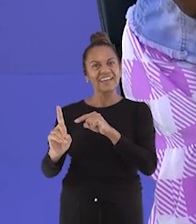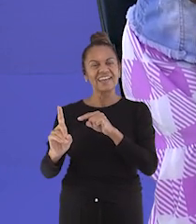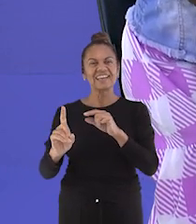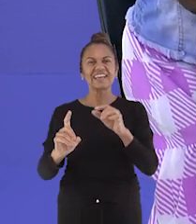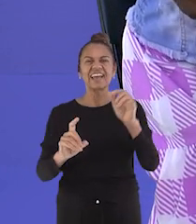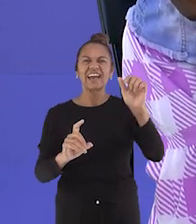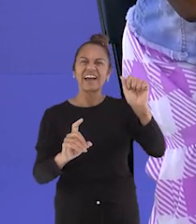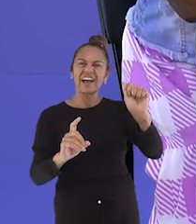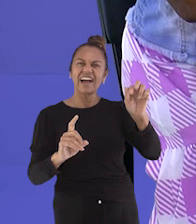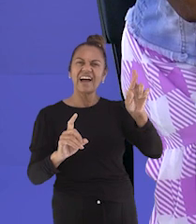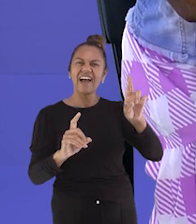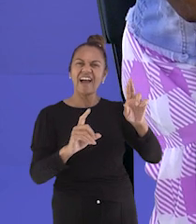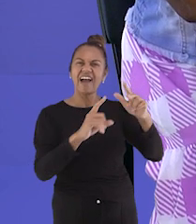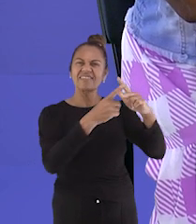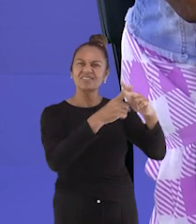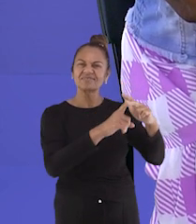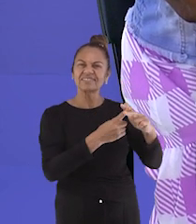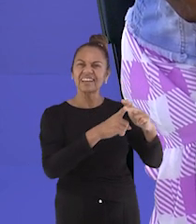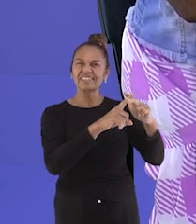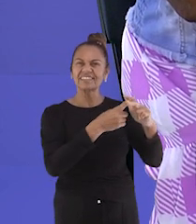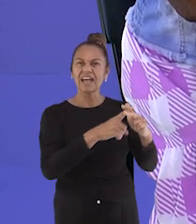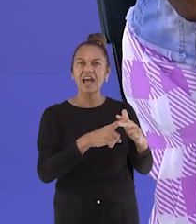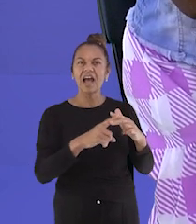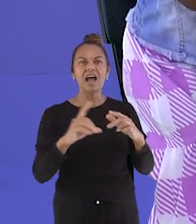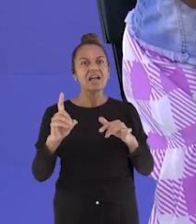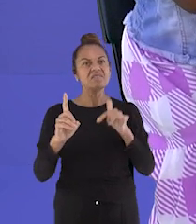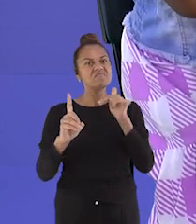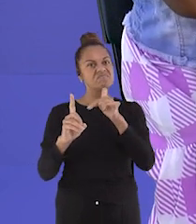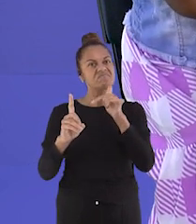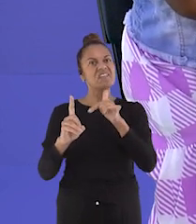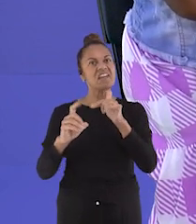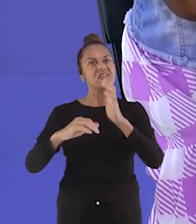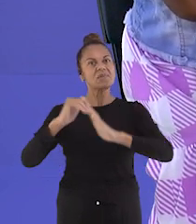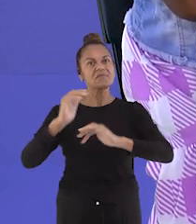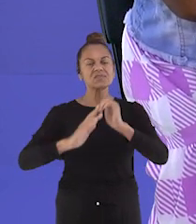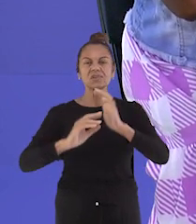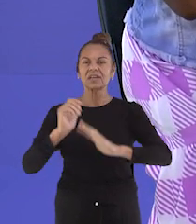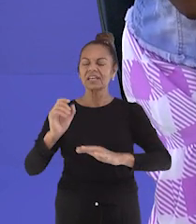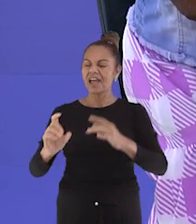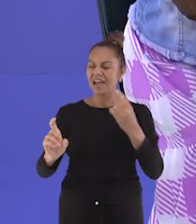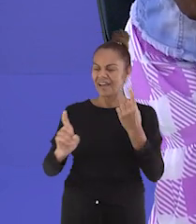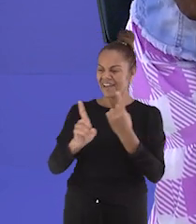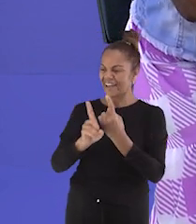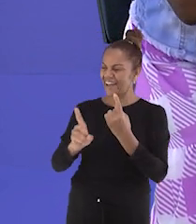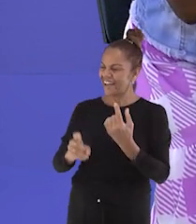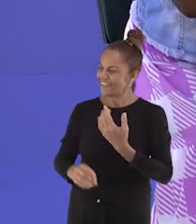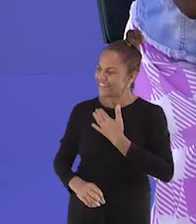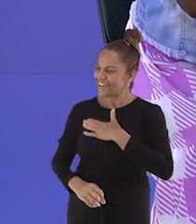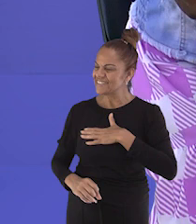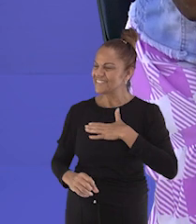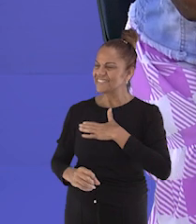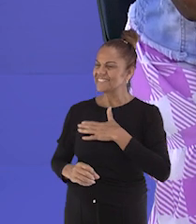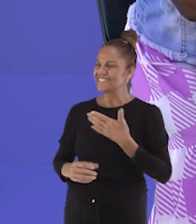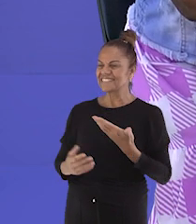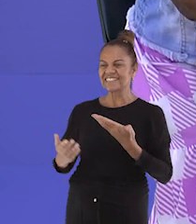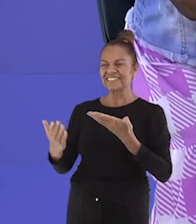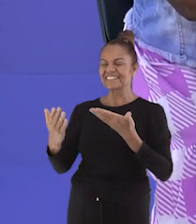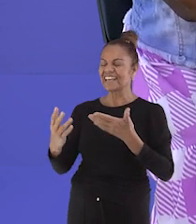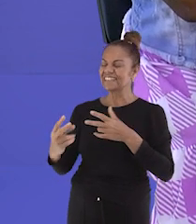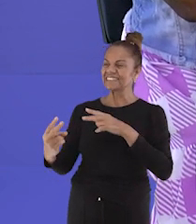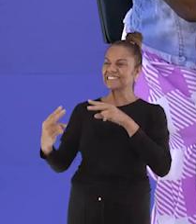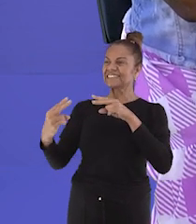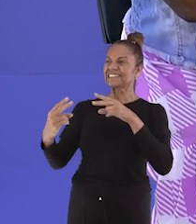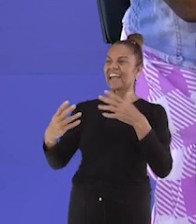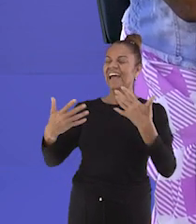Uhum. Ele foi consertar o ar da escola. Então, assim, trabalhou com o meu aluno no EJA e depois, que prazer rever a